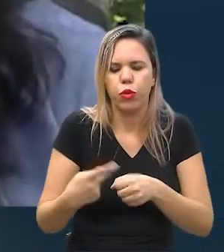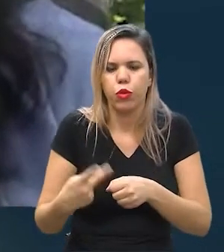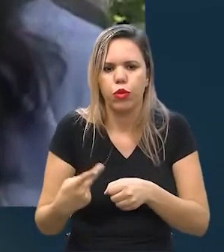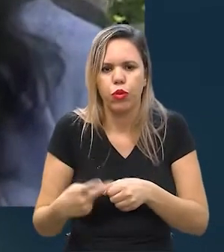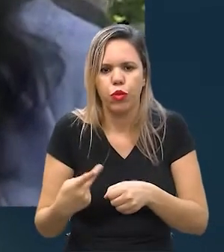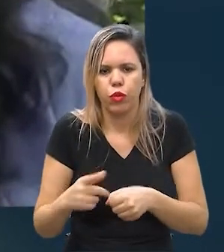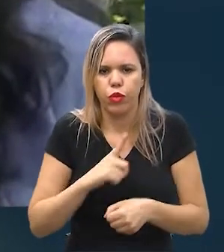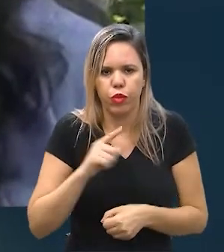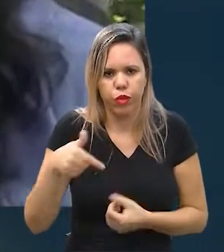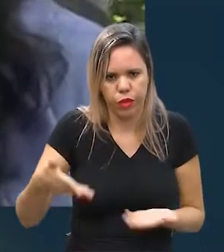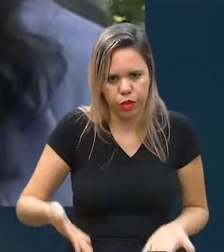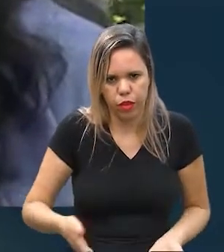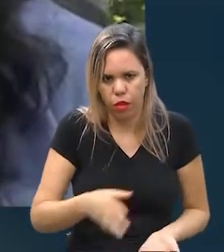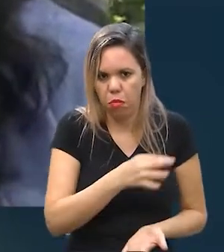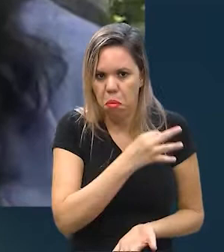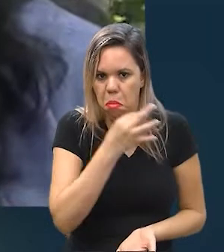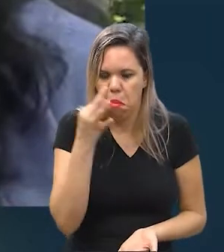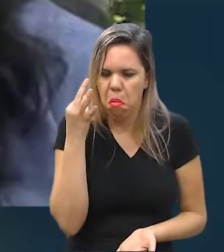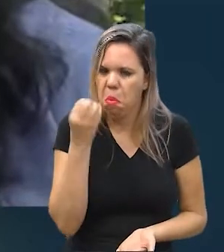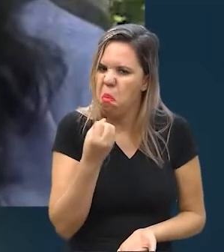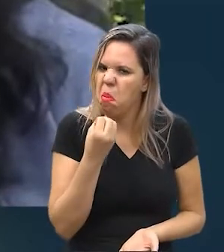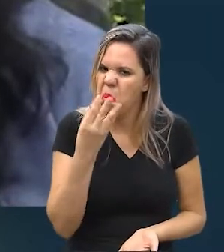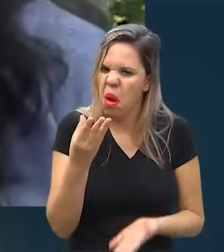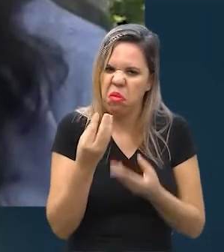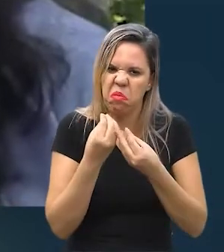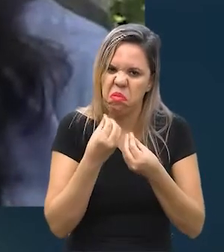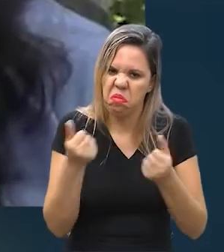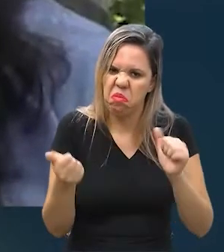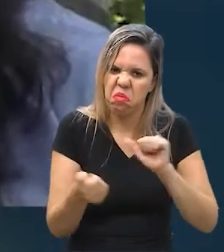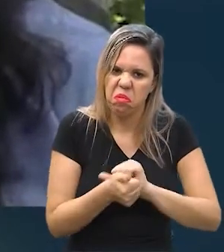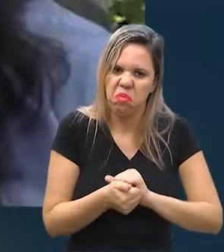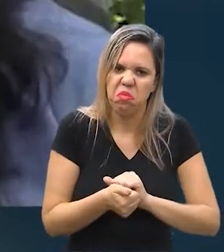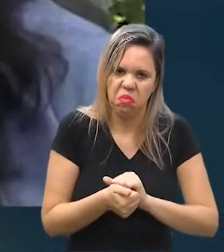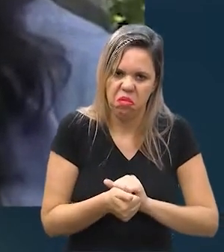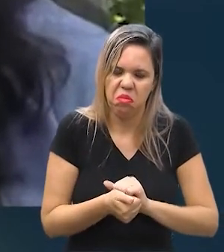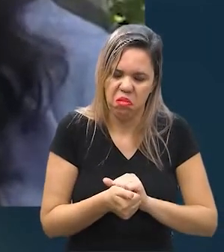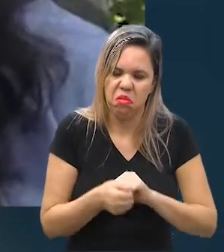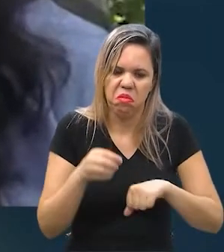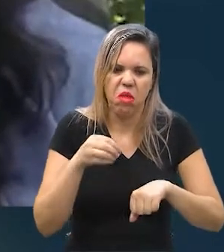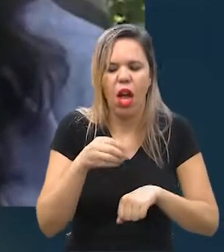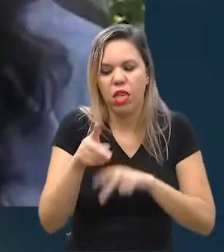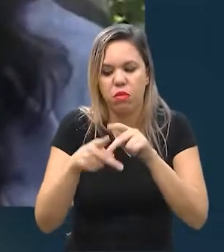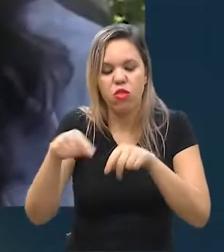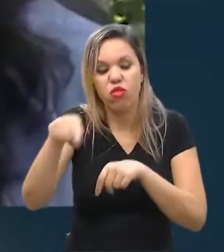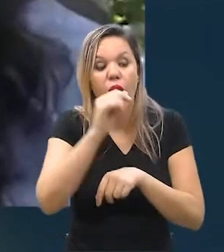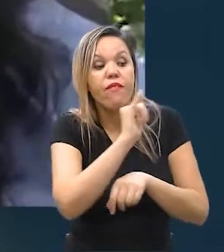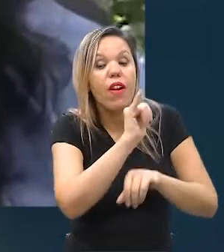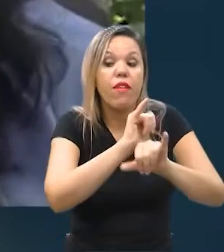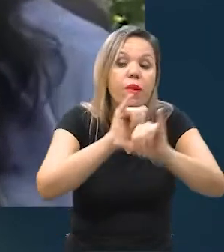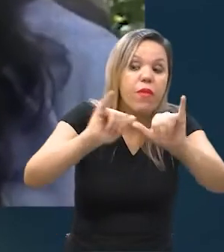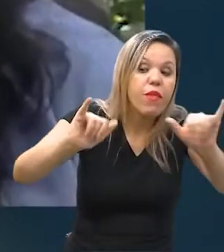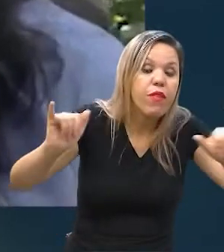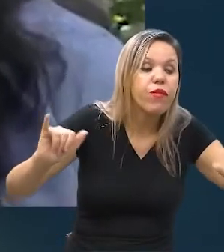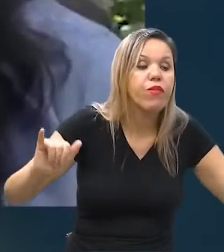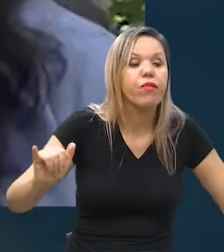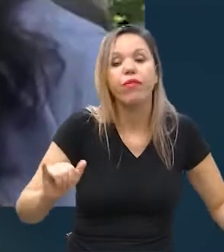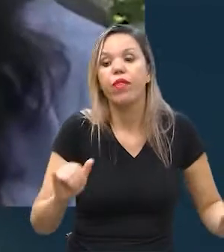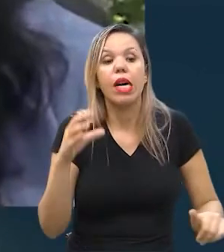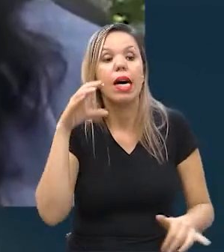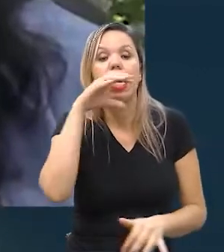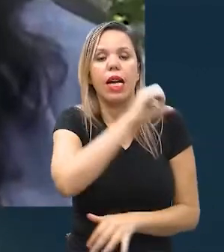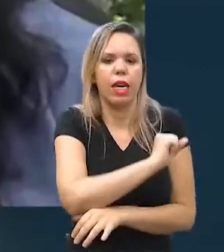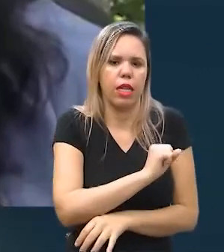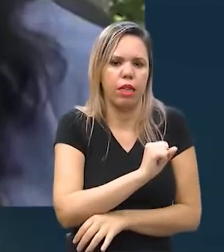que a gente tem aqui é um produto muito bom e de muita qualidade. Então, a indicação ela acabou acontecendo de uma forma